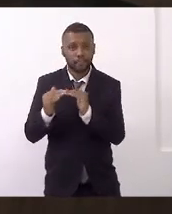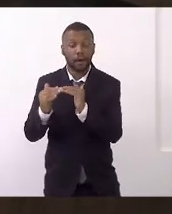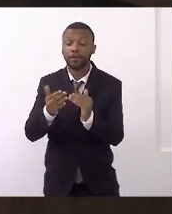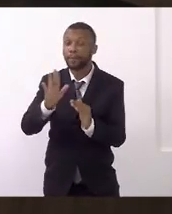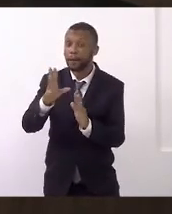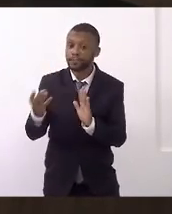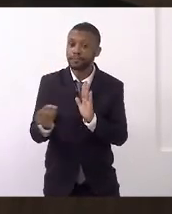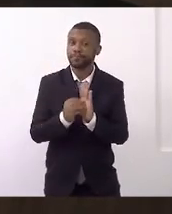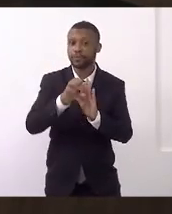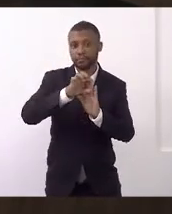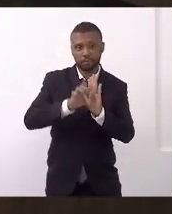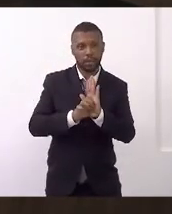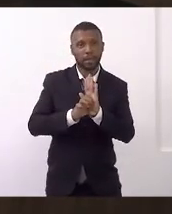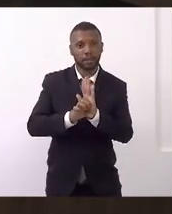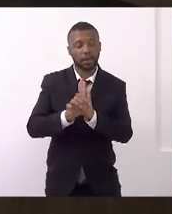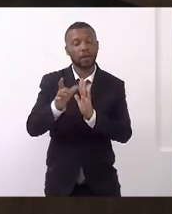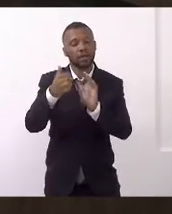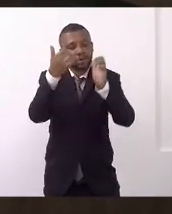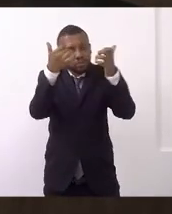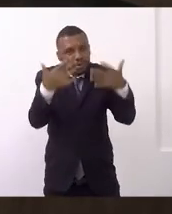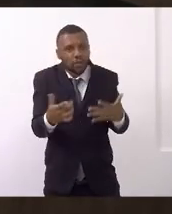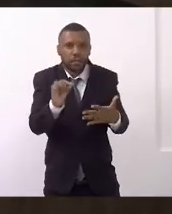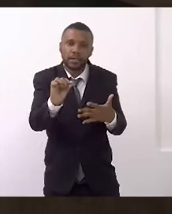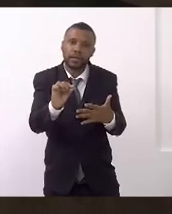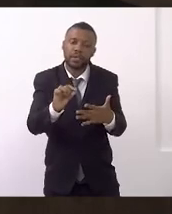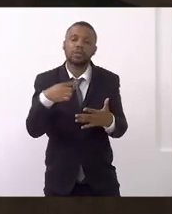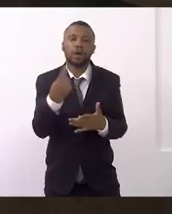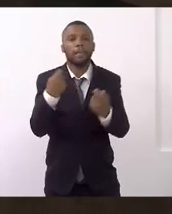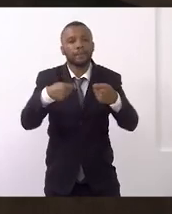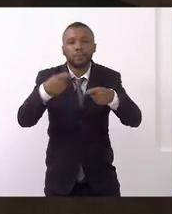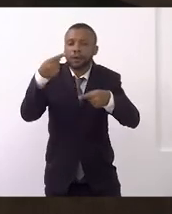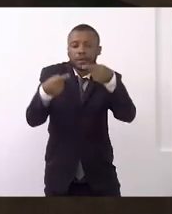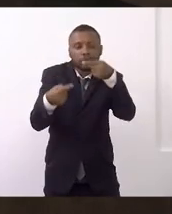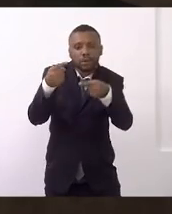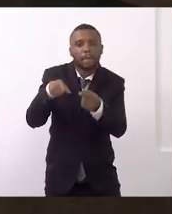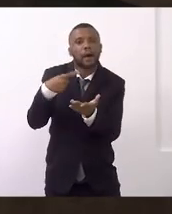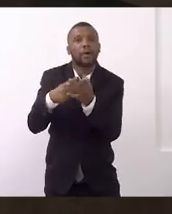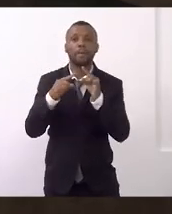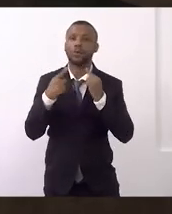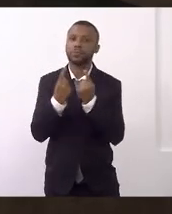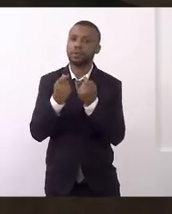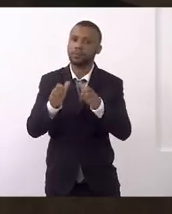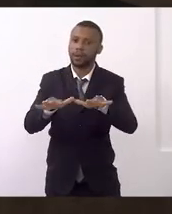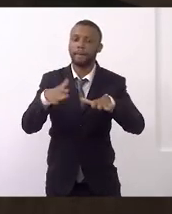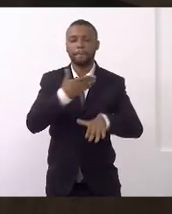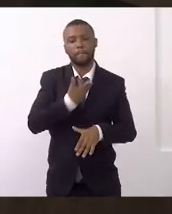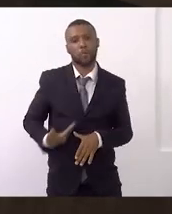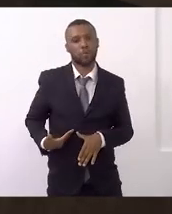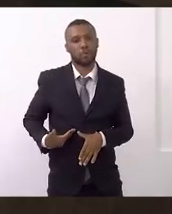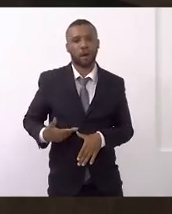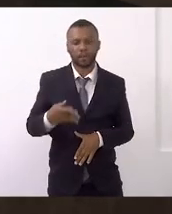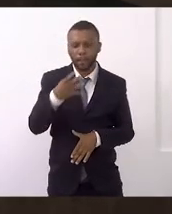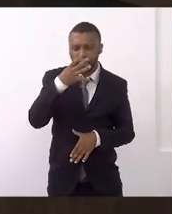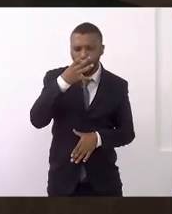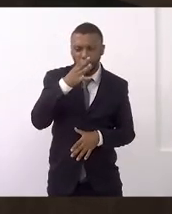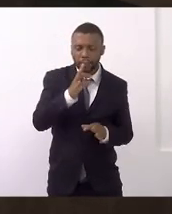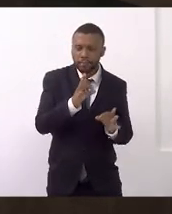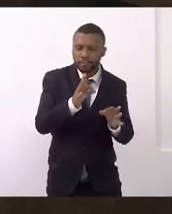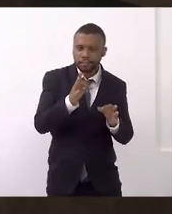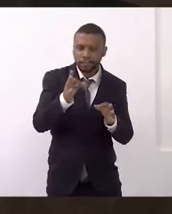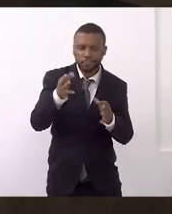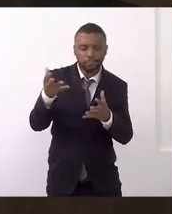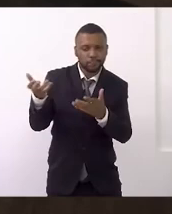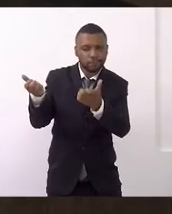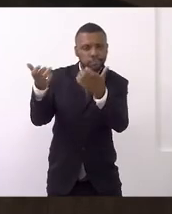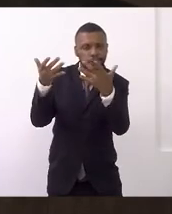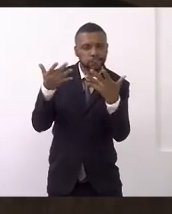destacando a necessidade de se aprofundar um debate sobre esse tema, de realizar uma audiência pública, ouvir os diferentes atores